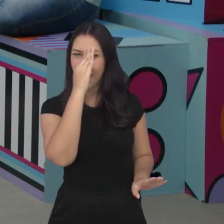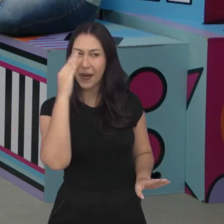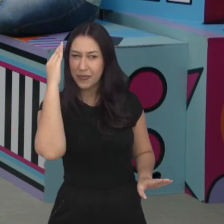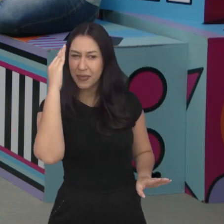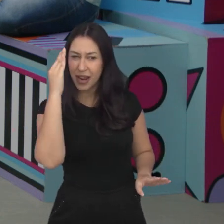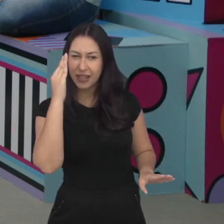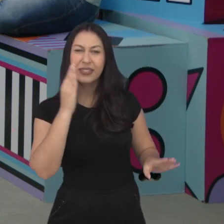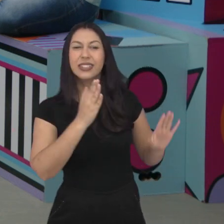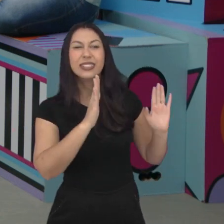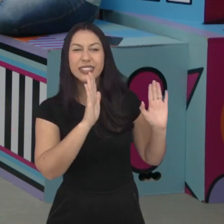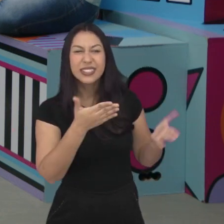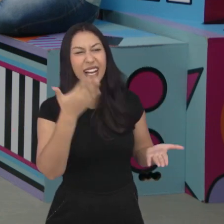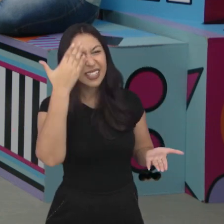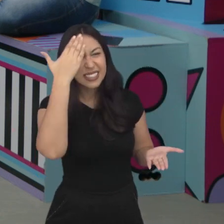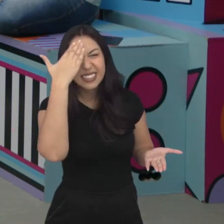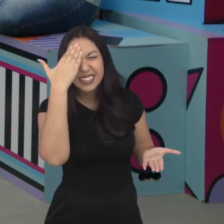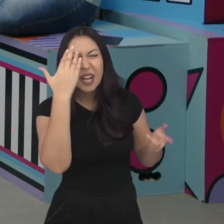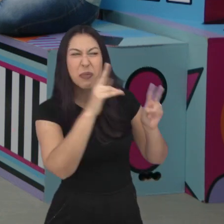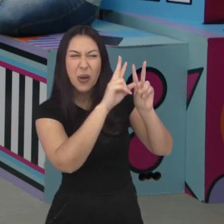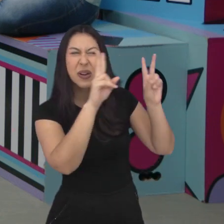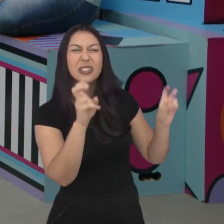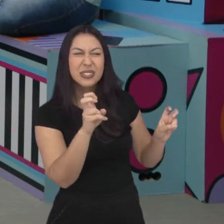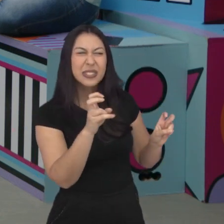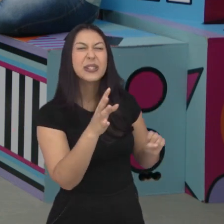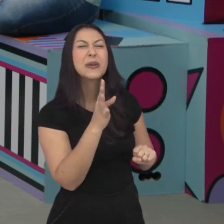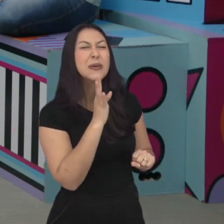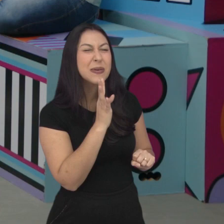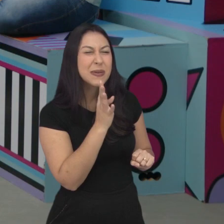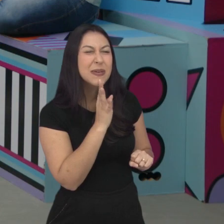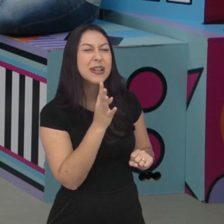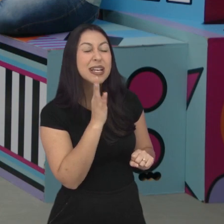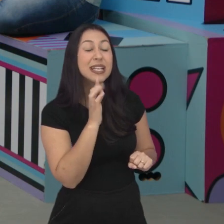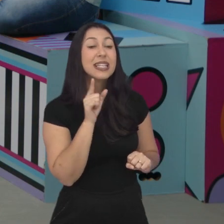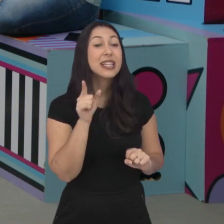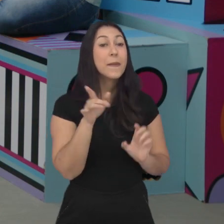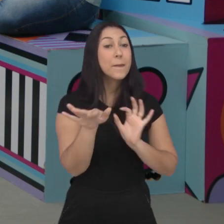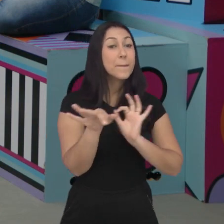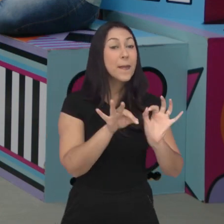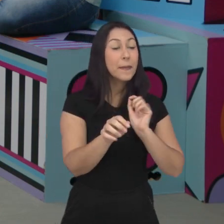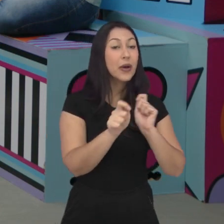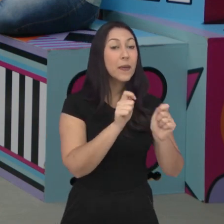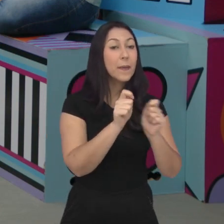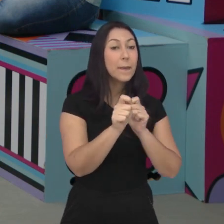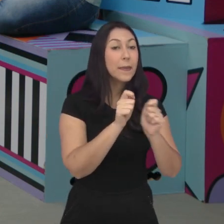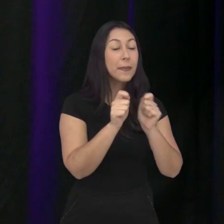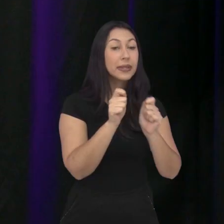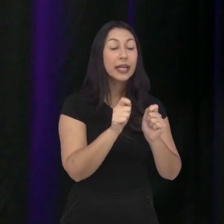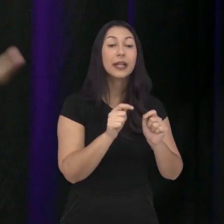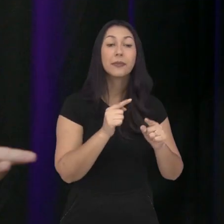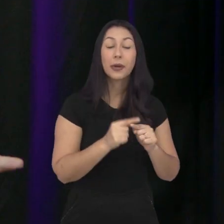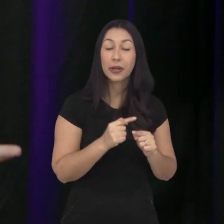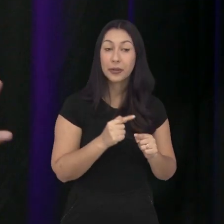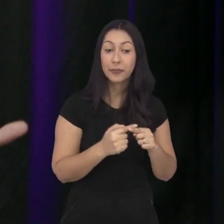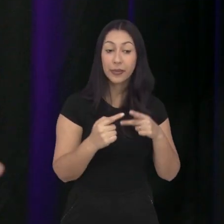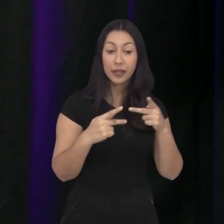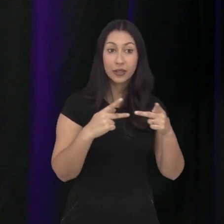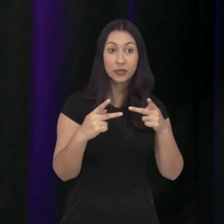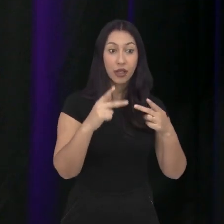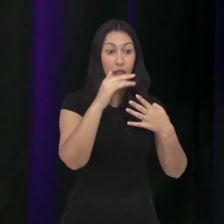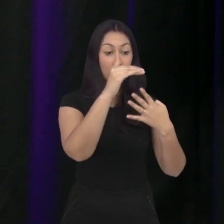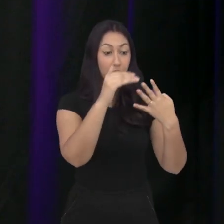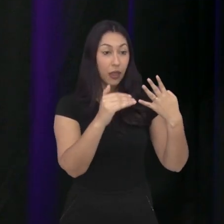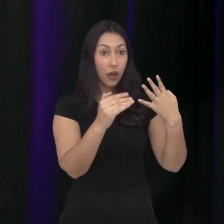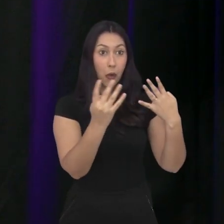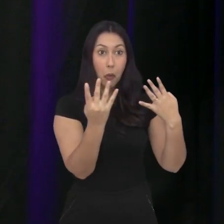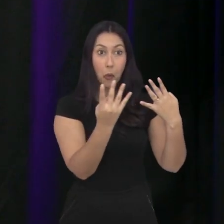Marvin aí, Olha ó, aí, eu tô ele ansioso. já adiantou porque ele sabe do assunto que eu vou falar. O Marvin fez uma matéria muito legal, que São José dos Campos é a